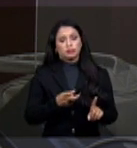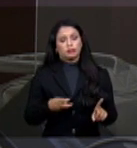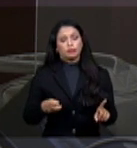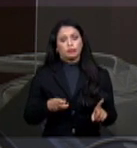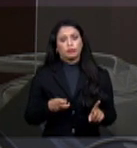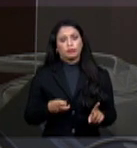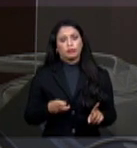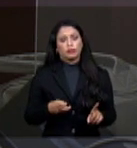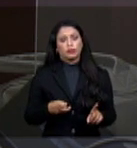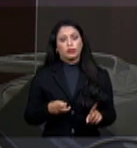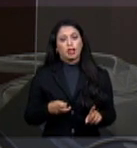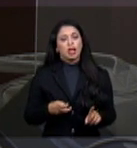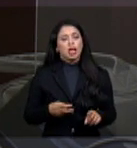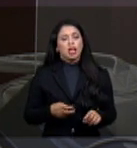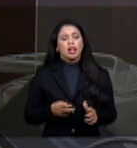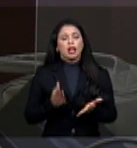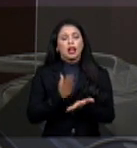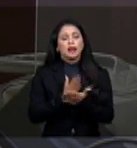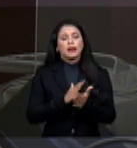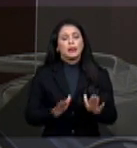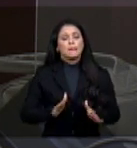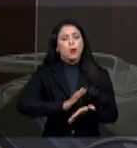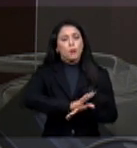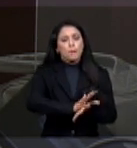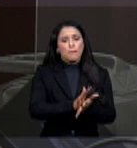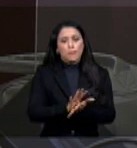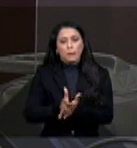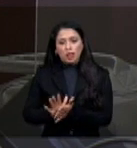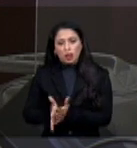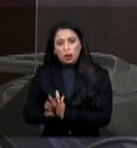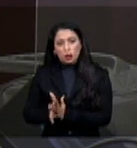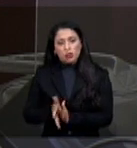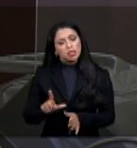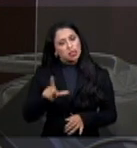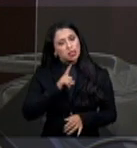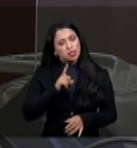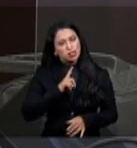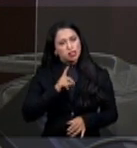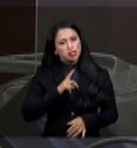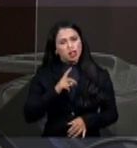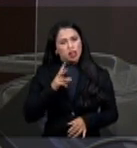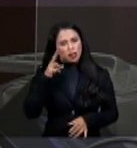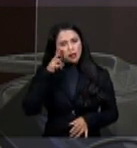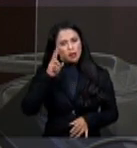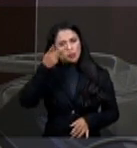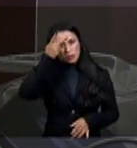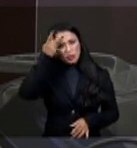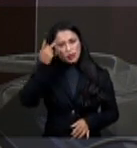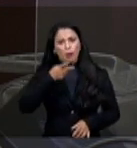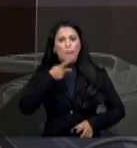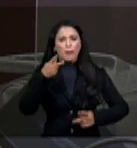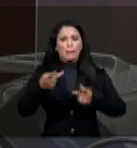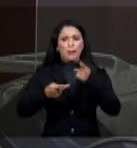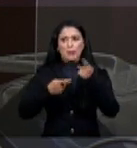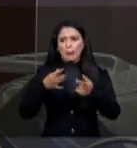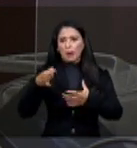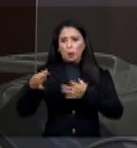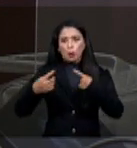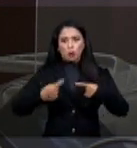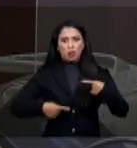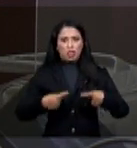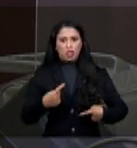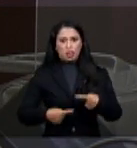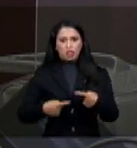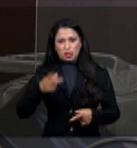ideias ignorantes e preconceituosas. Há exemplos de algumas máximas que a gente ouve por aí, principalmente da boca de políticos,